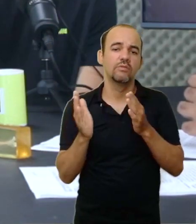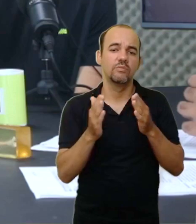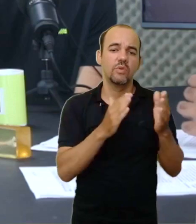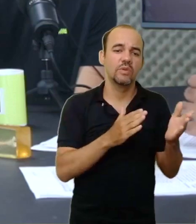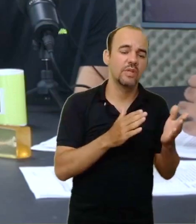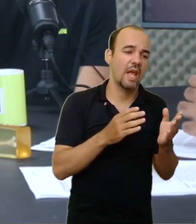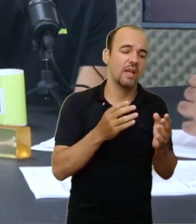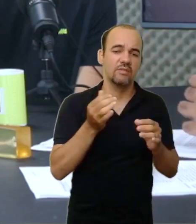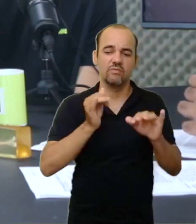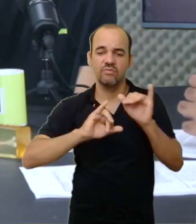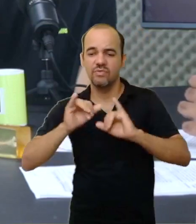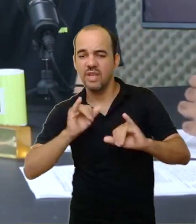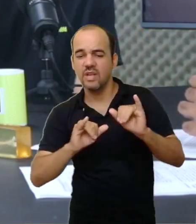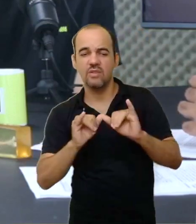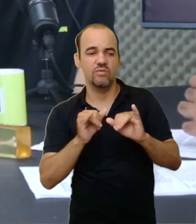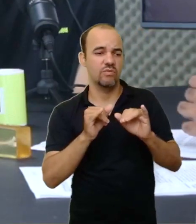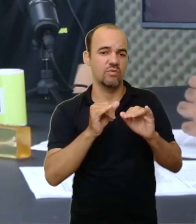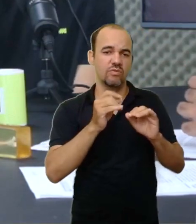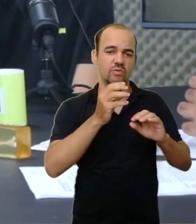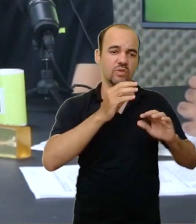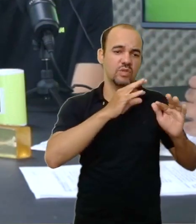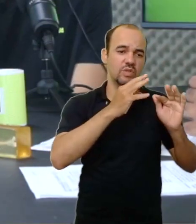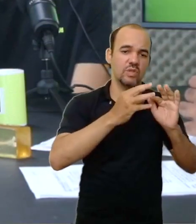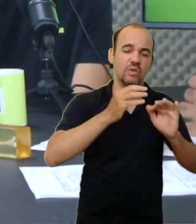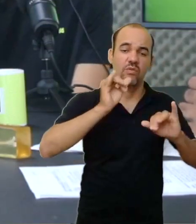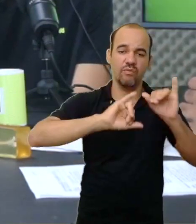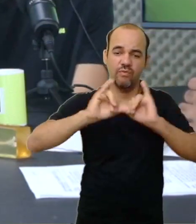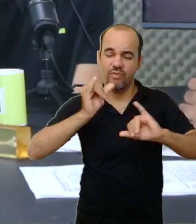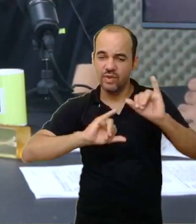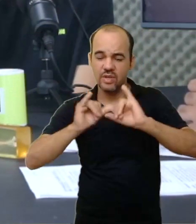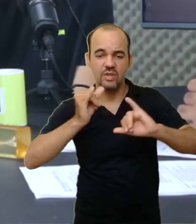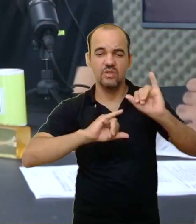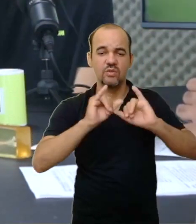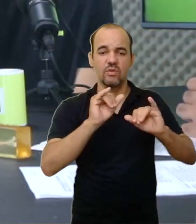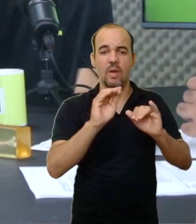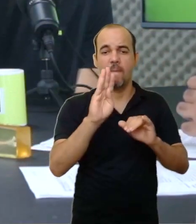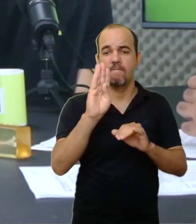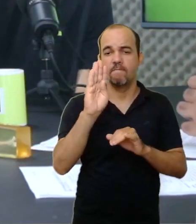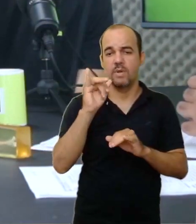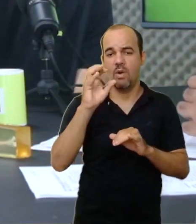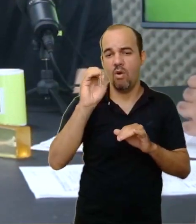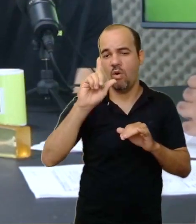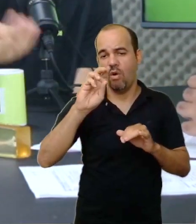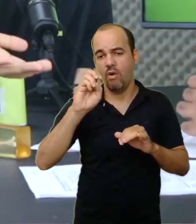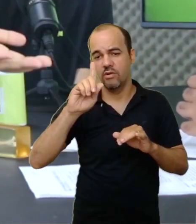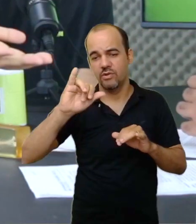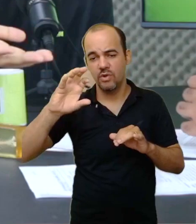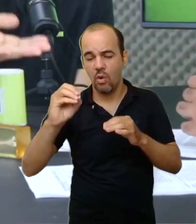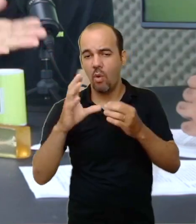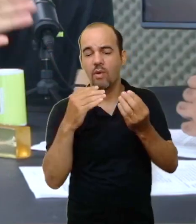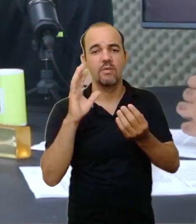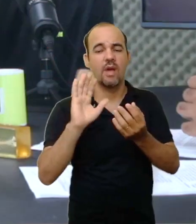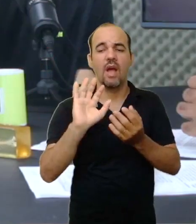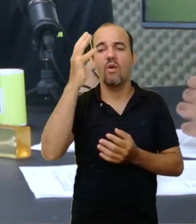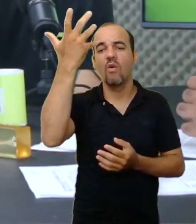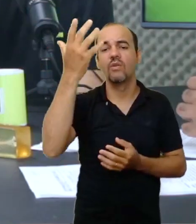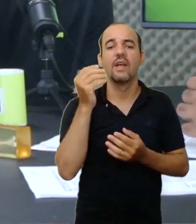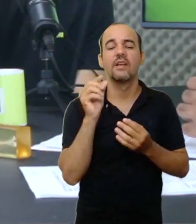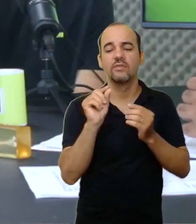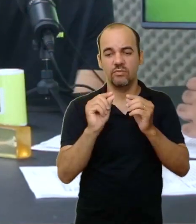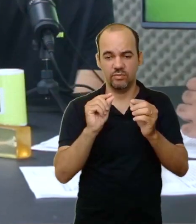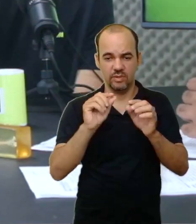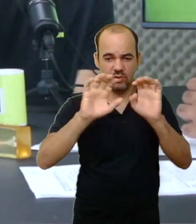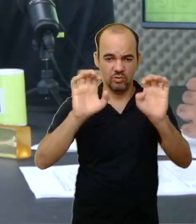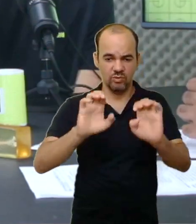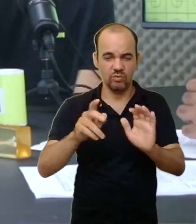físicos, químicos, biológicos que acontecem nesses ambientes para que esses organismos estejam estruturados desse jeito. Então, a